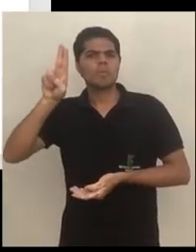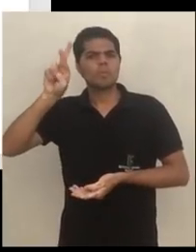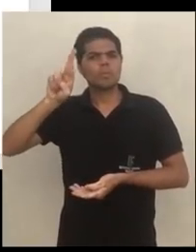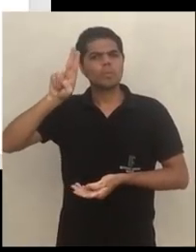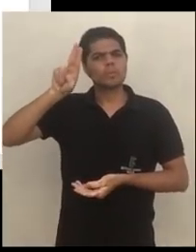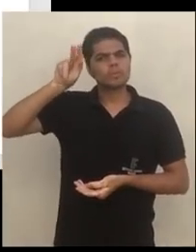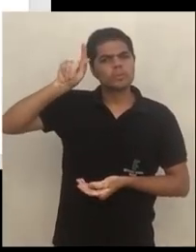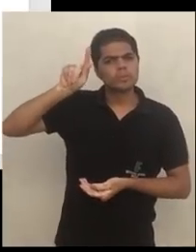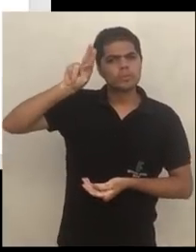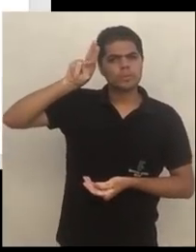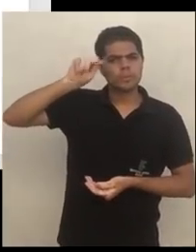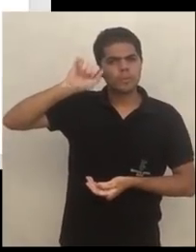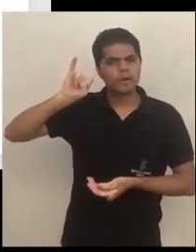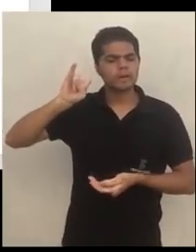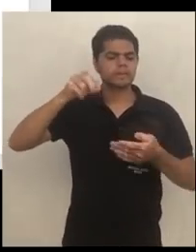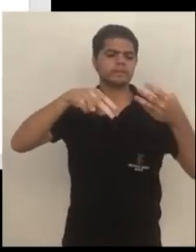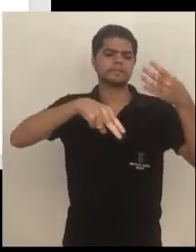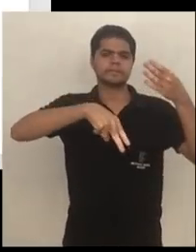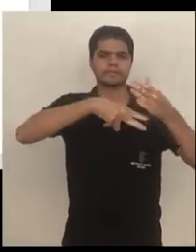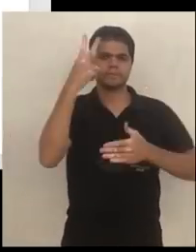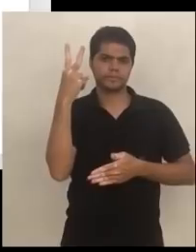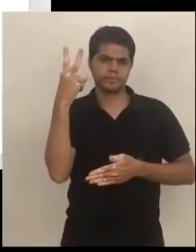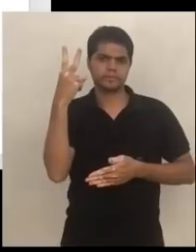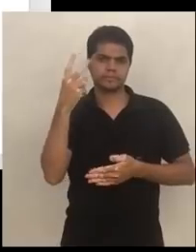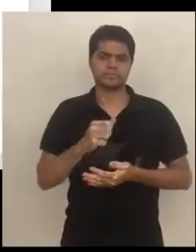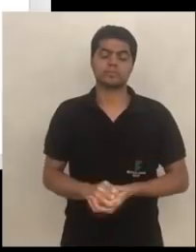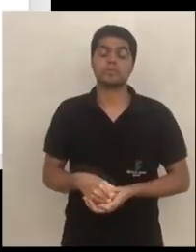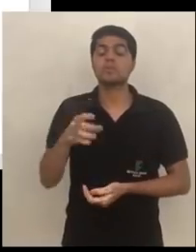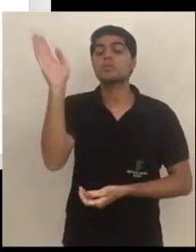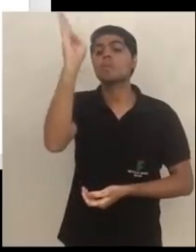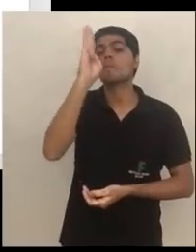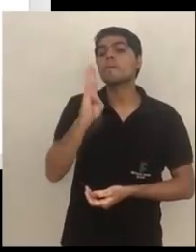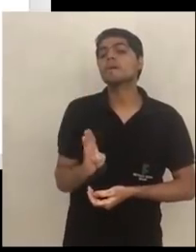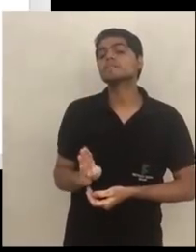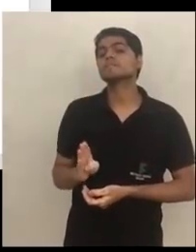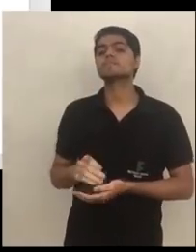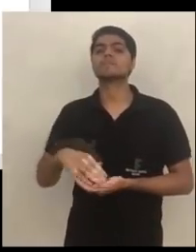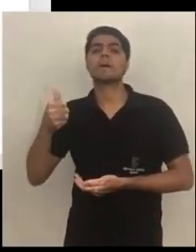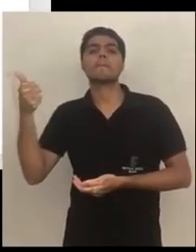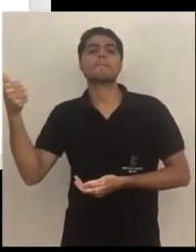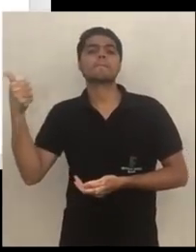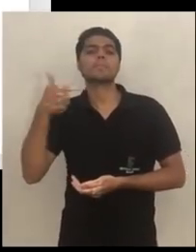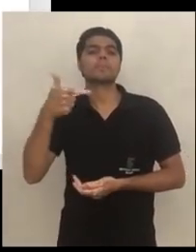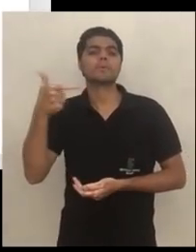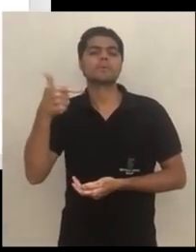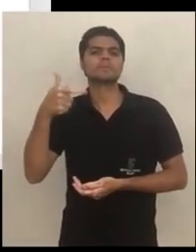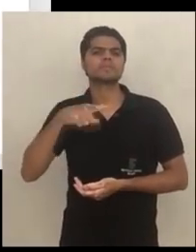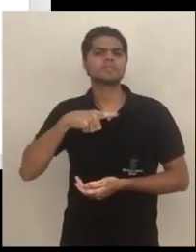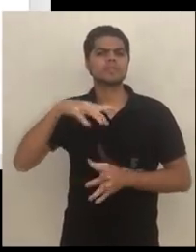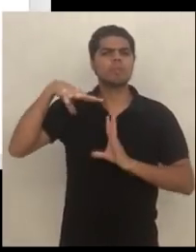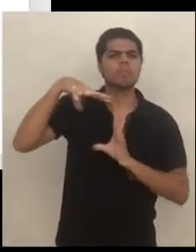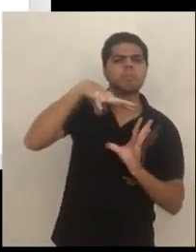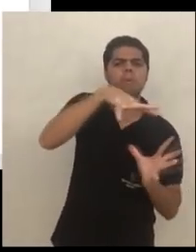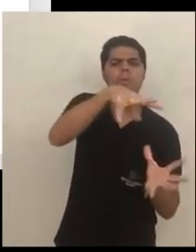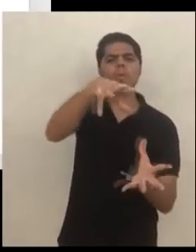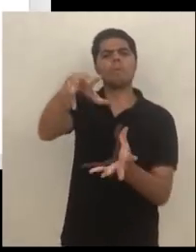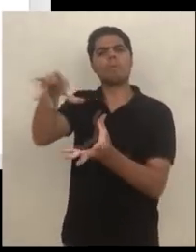E o Brasil está em 12º lugar no mundo em relação ao mercado orgânico como um todo. Então,